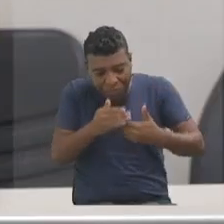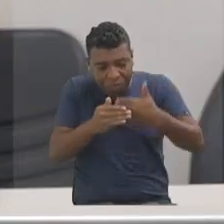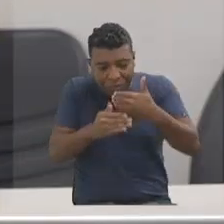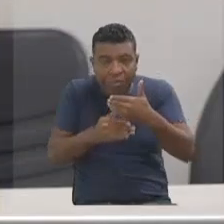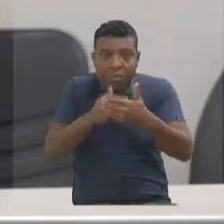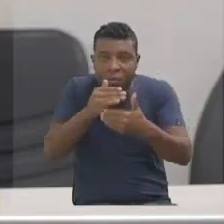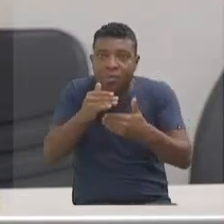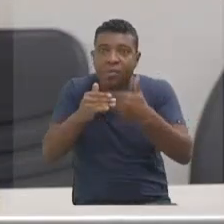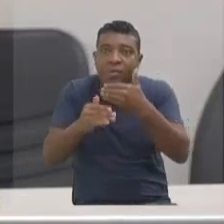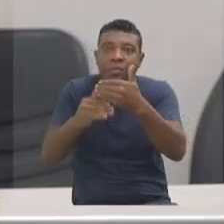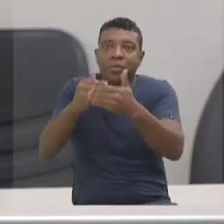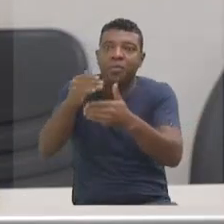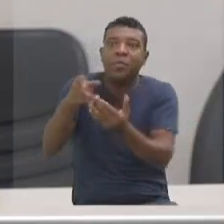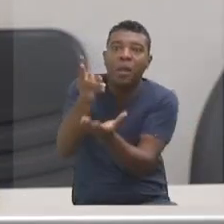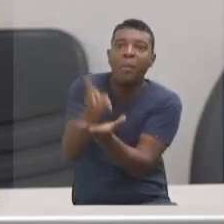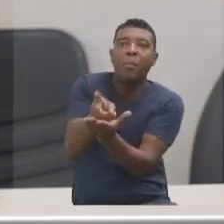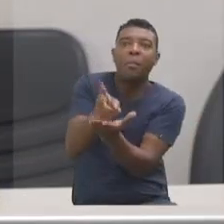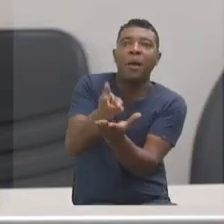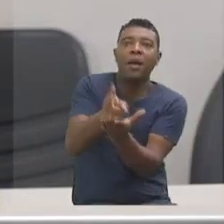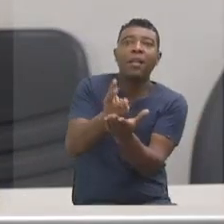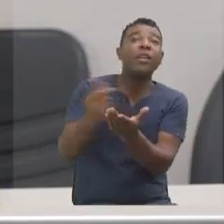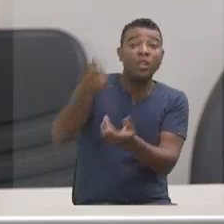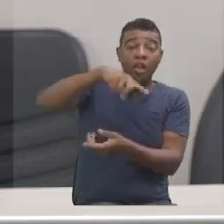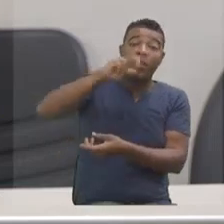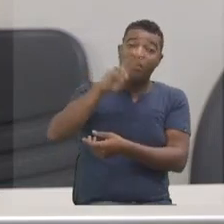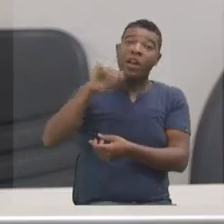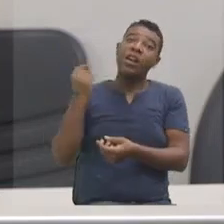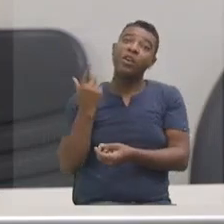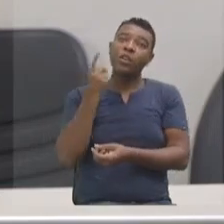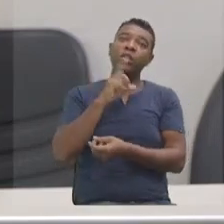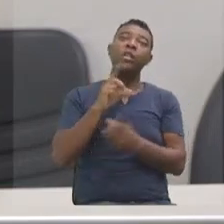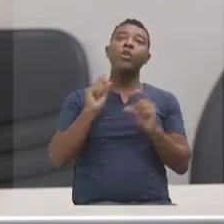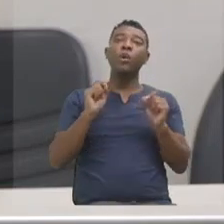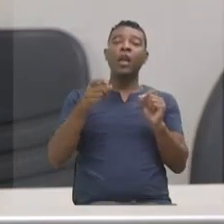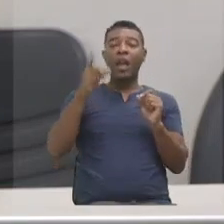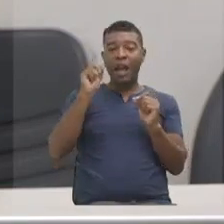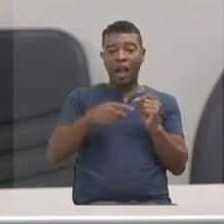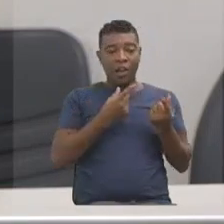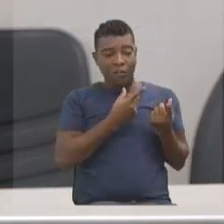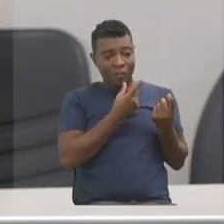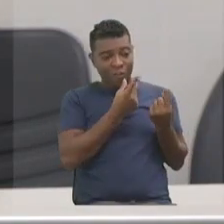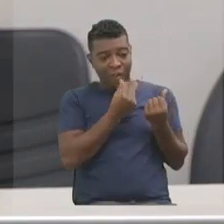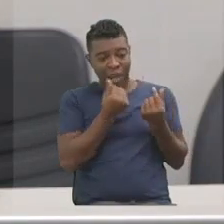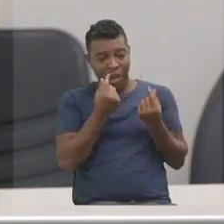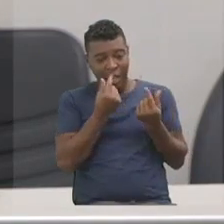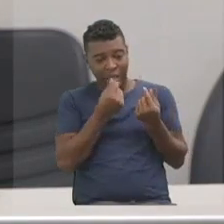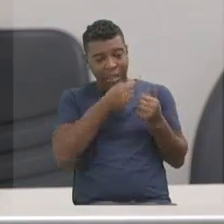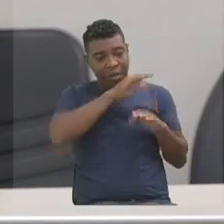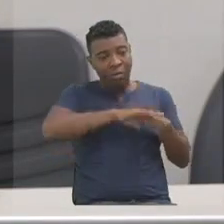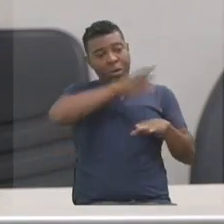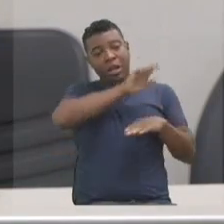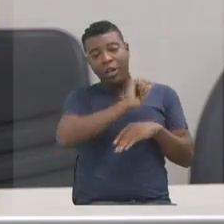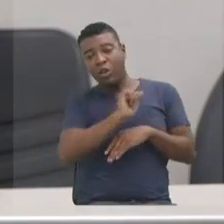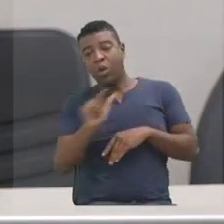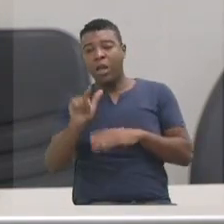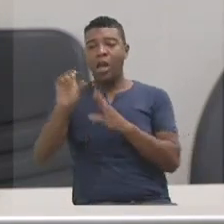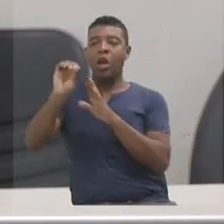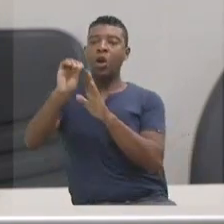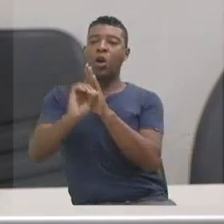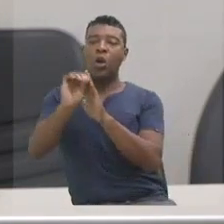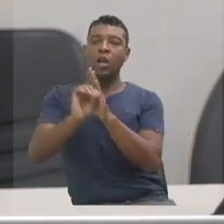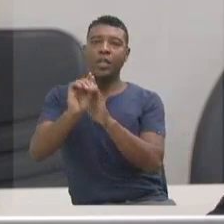bateremos a o financeiro acima do orçamentário porque temos o pagamento da dívida e